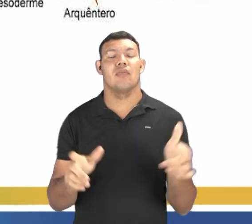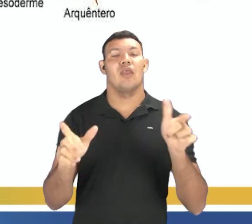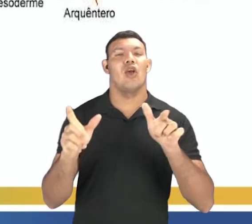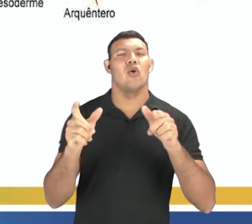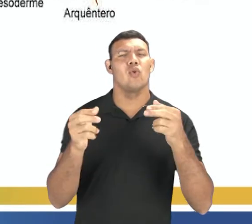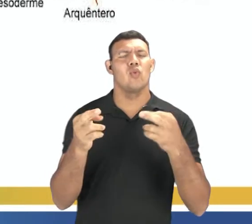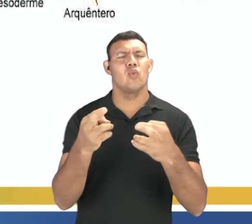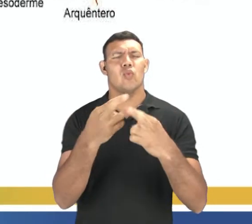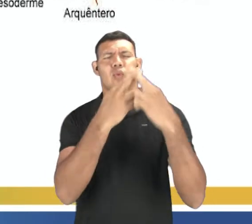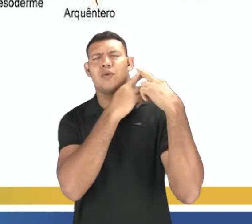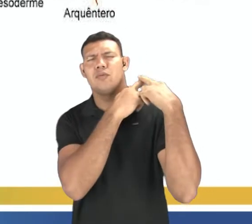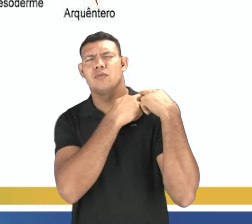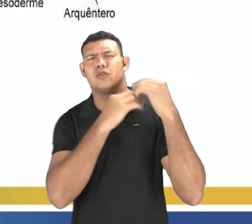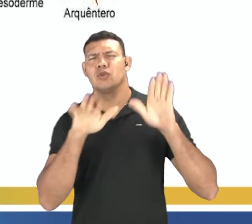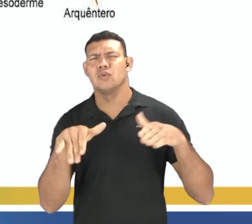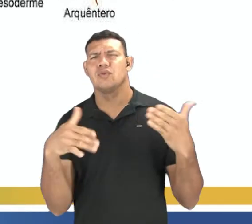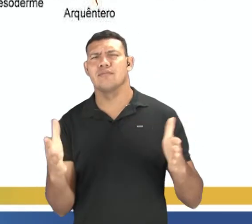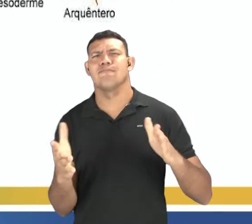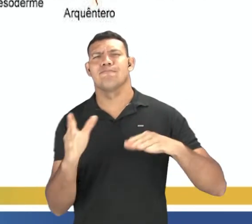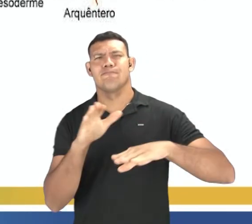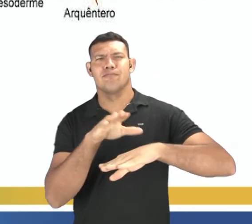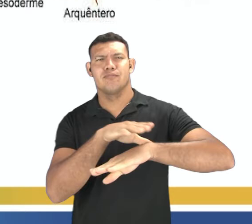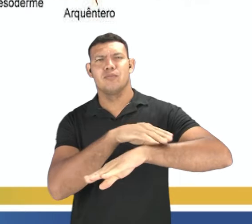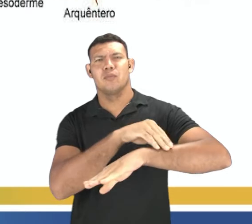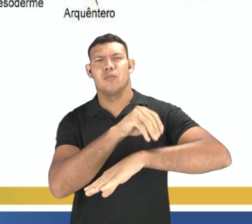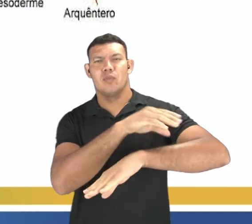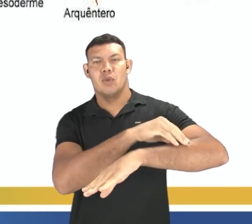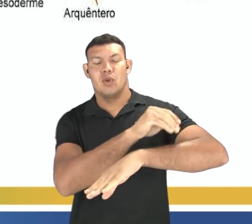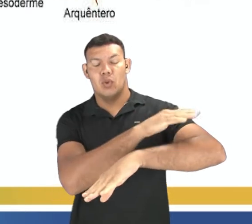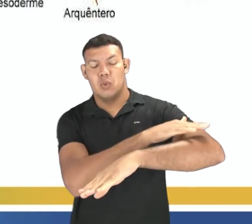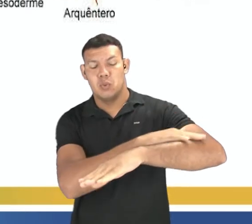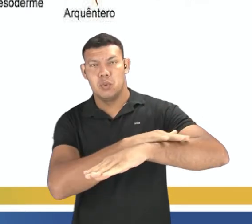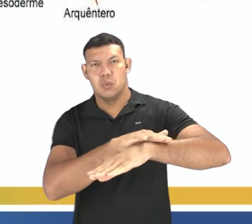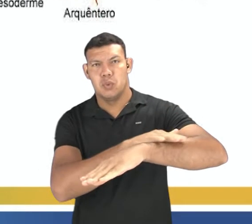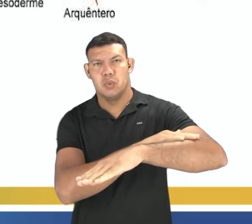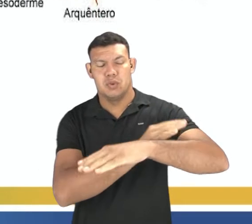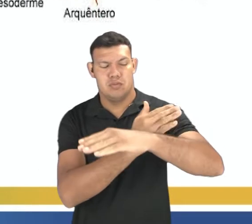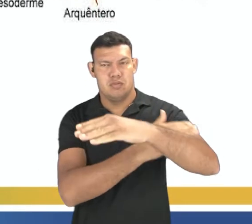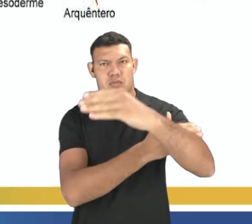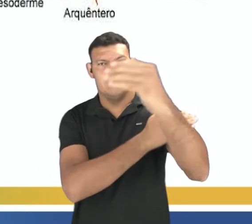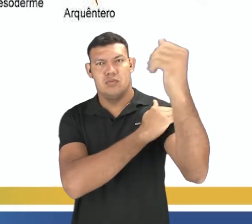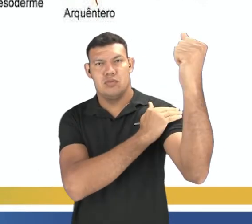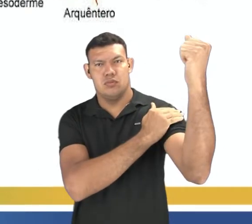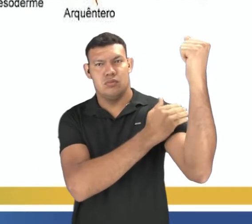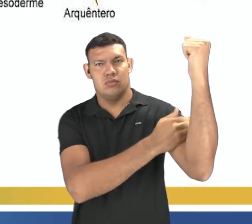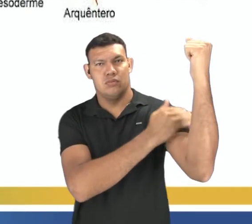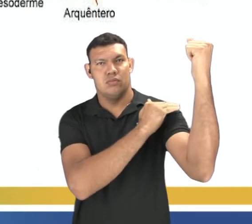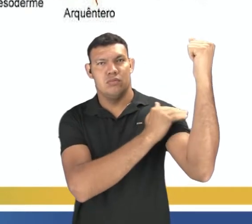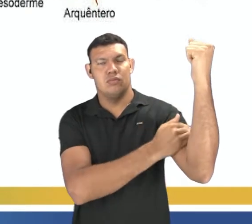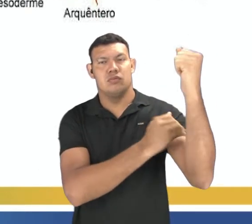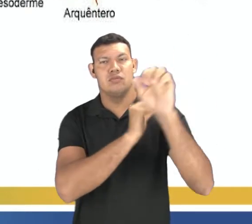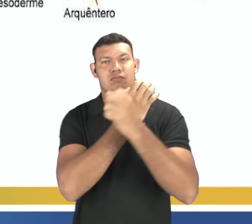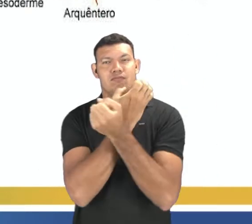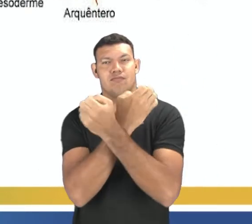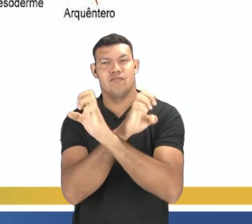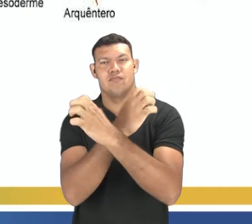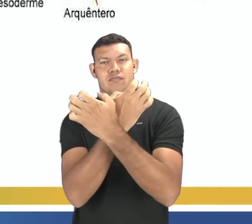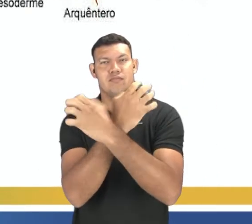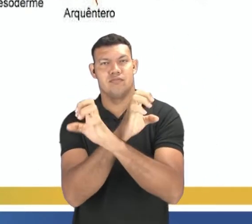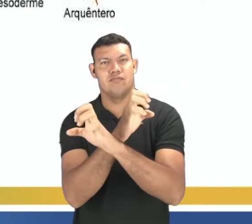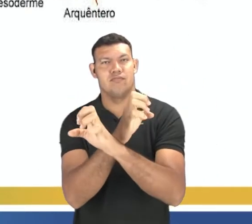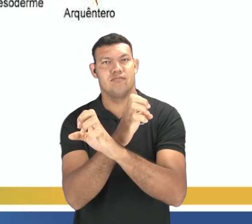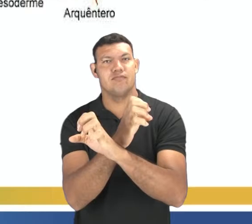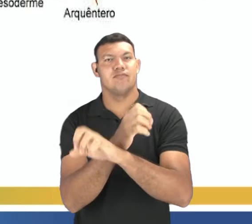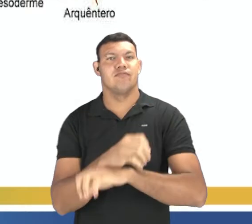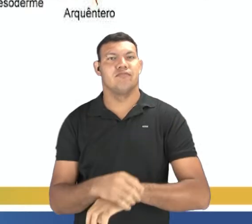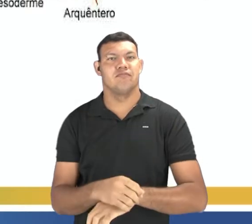na função da derme da pele, dos músculos, da cartilagens e ossos, exceto a